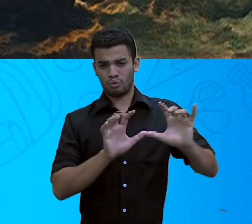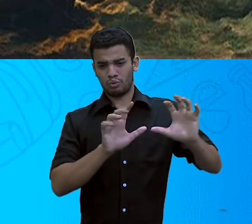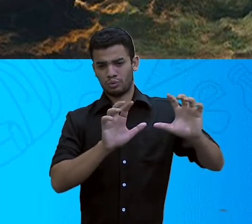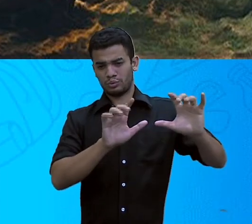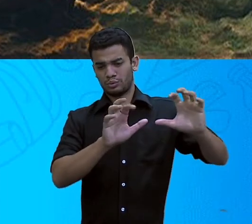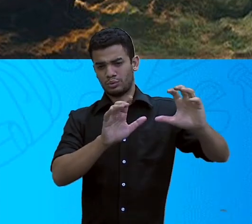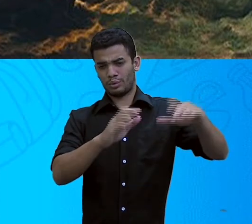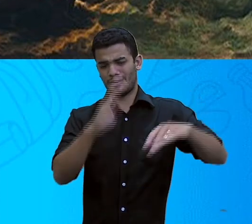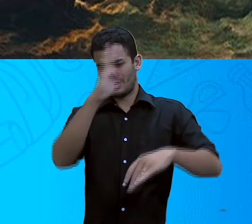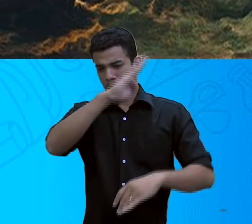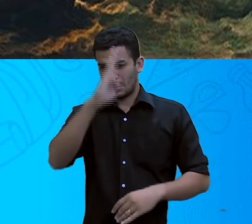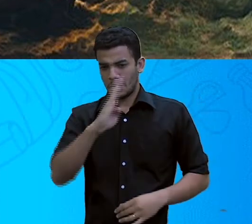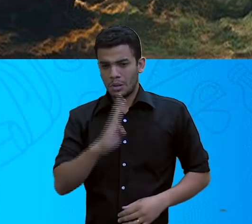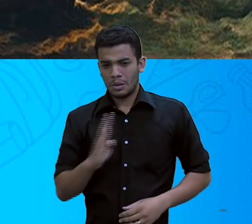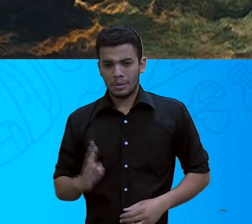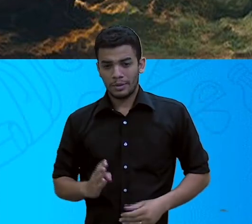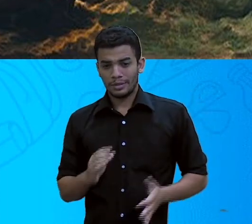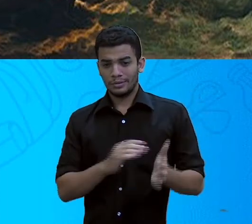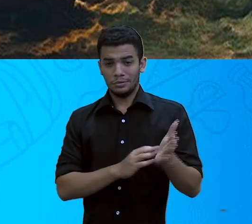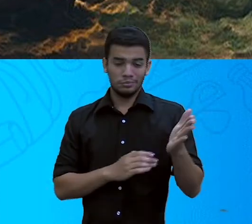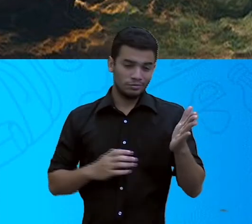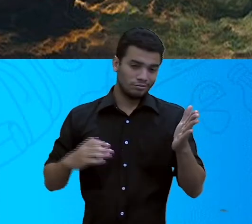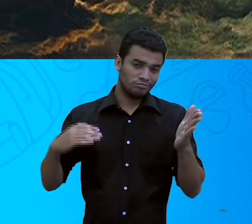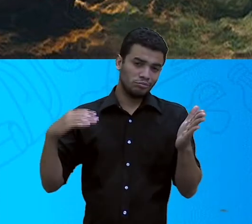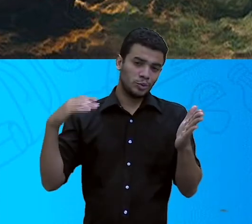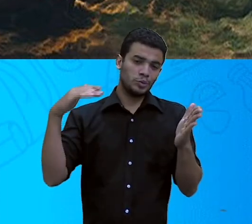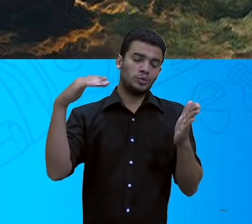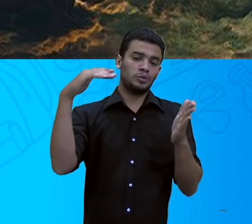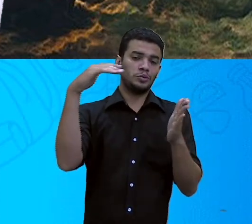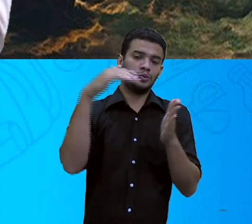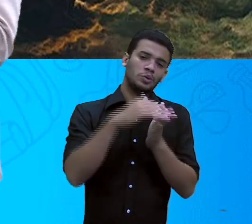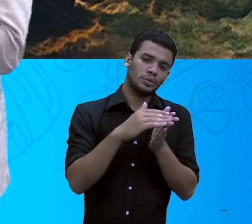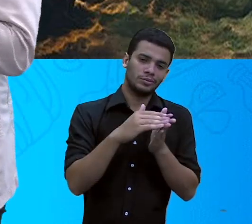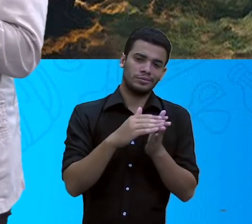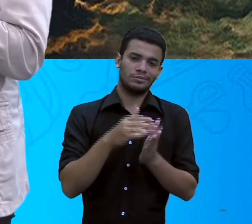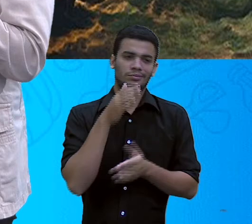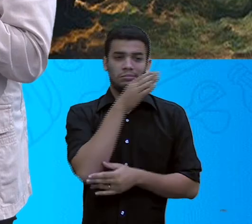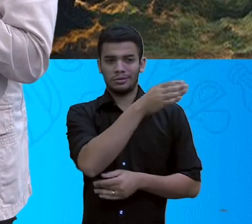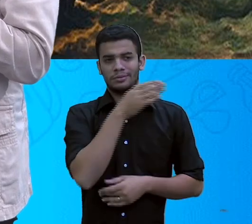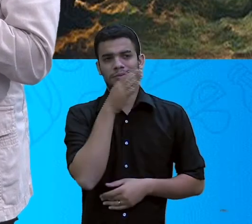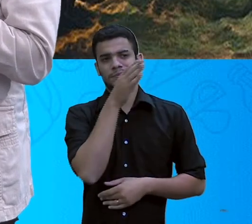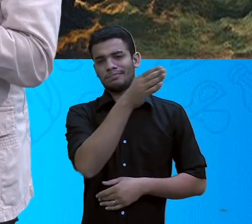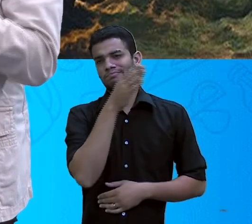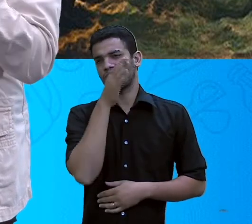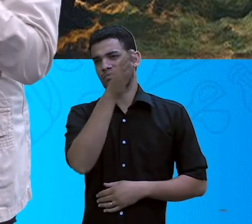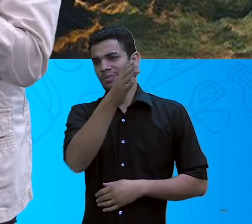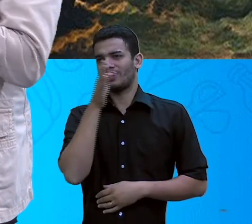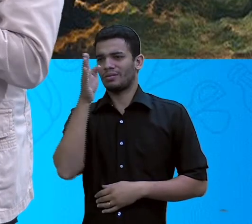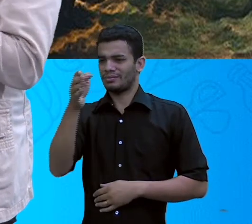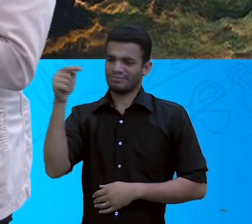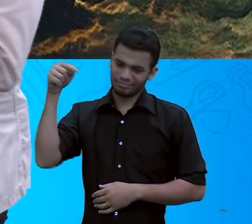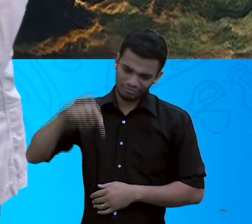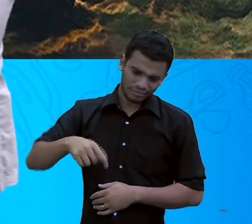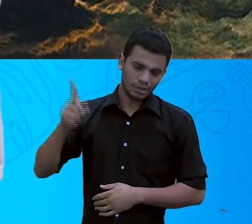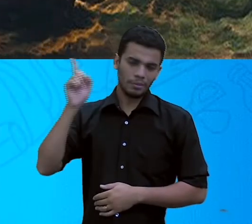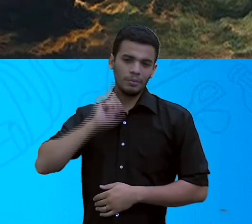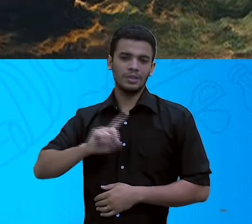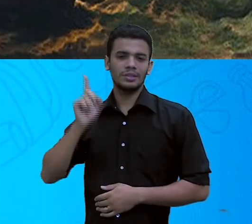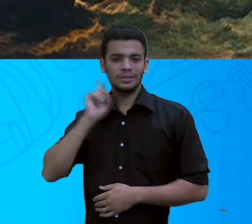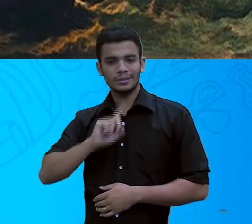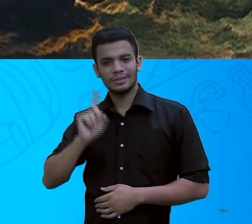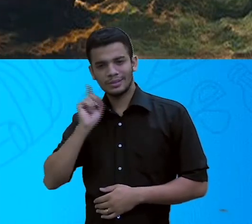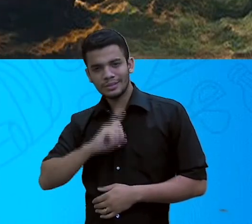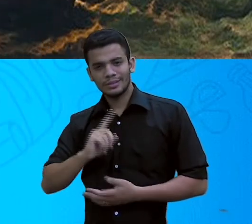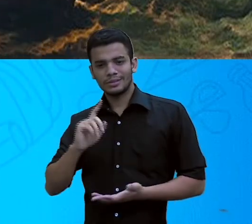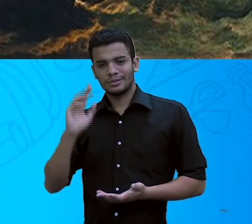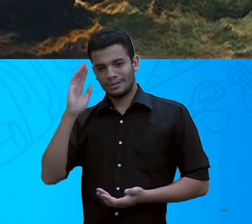centro-oeste do Brasil e o nordeste também, depois chega aqui os gado leiteiro nas Minas Gerais e assim sucessivamente. Mas